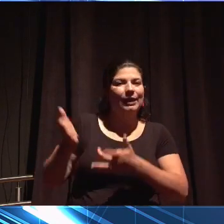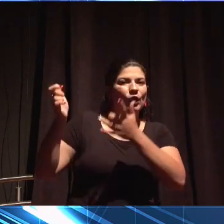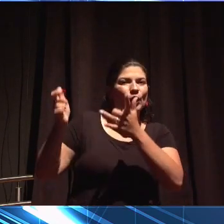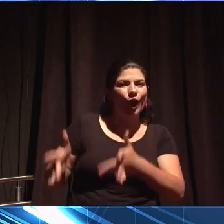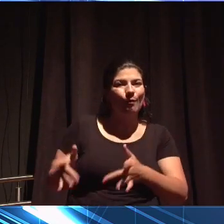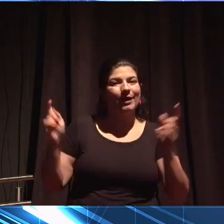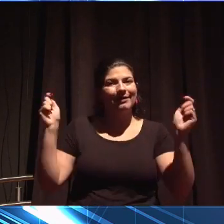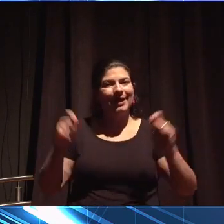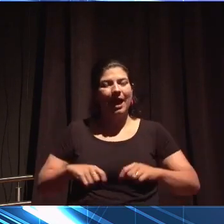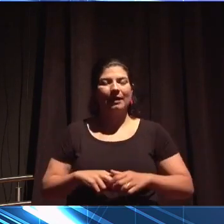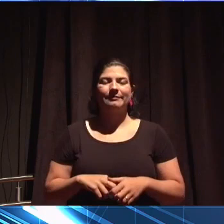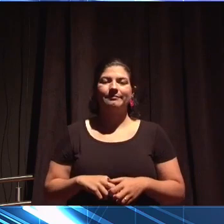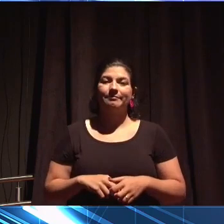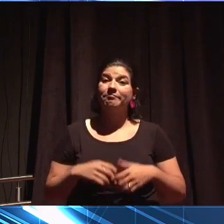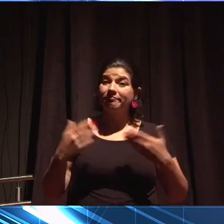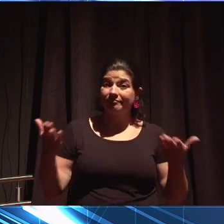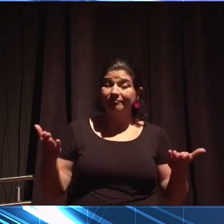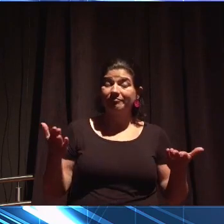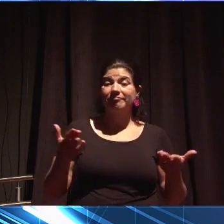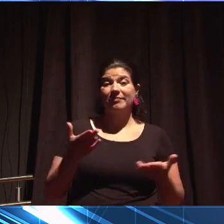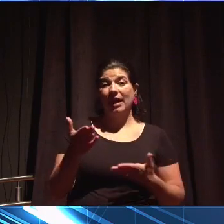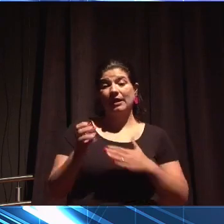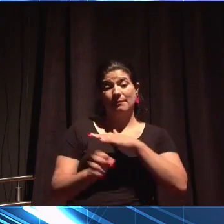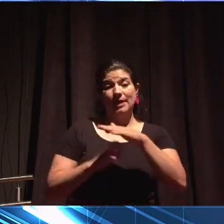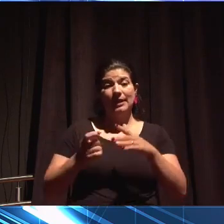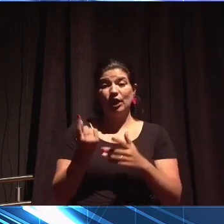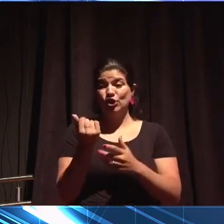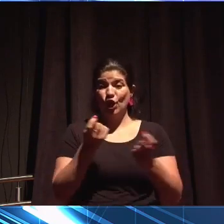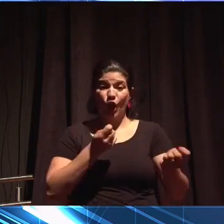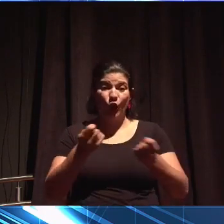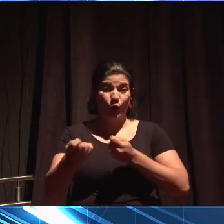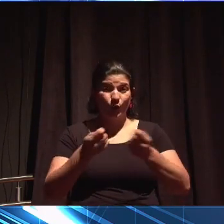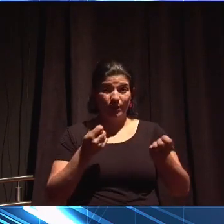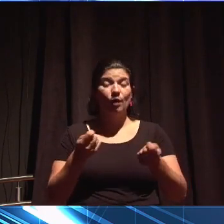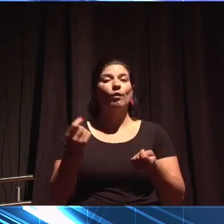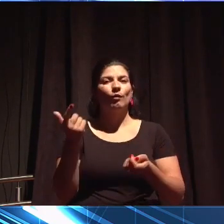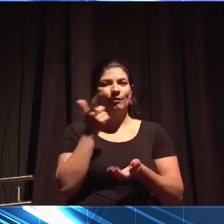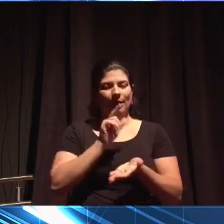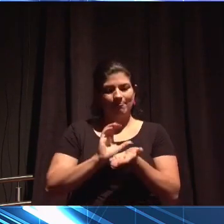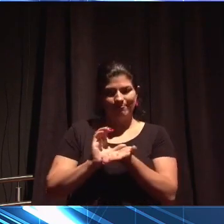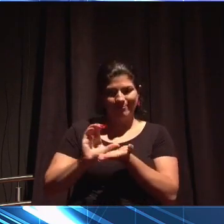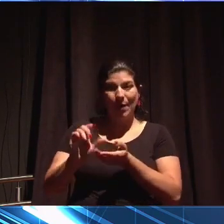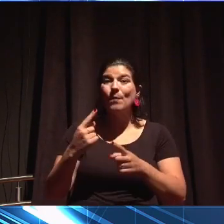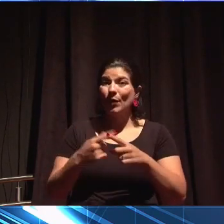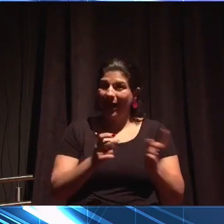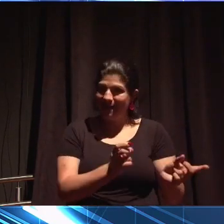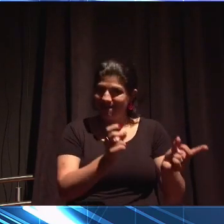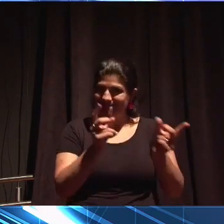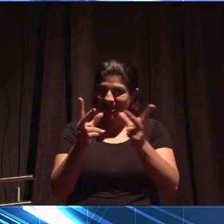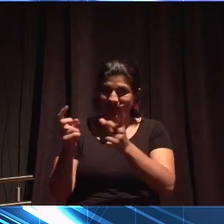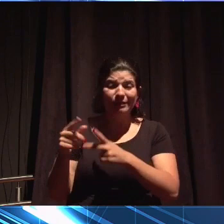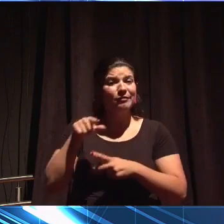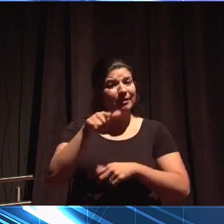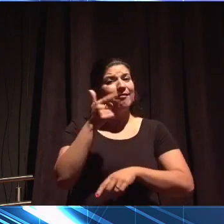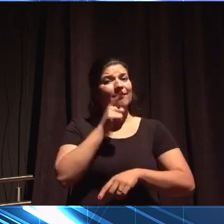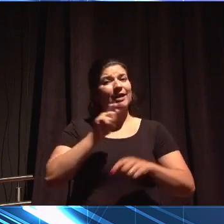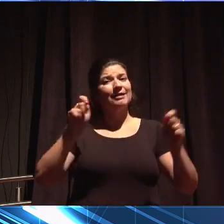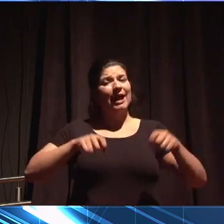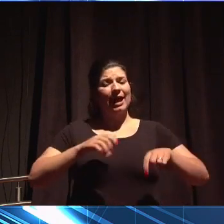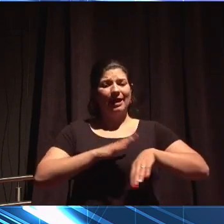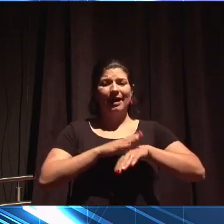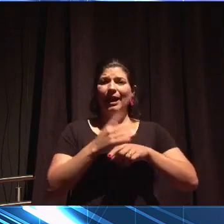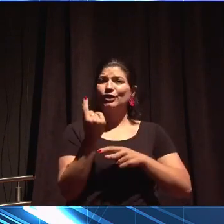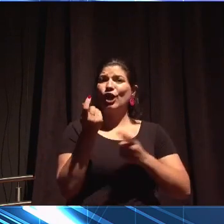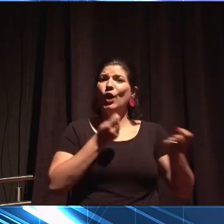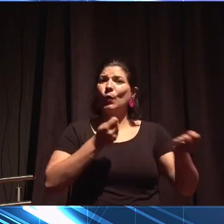ou seja, a empresa A economiza, recebe ainda um pouco porque vende, economiza ainda mais, e você economiza ainda mais, além